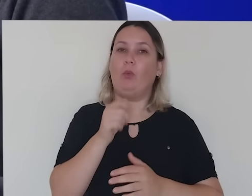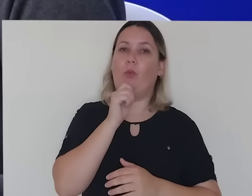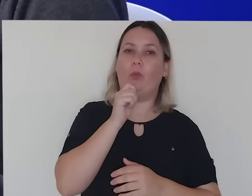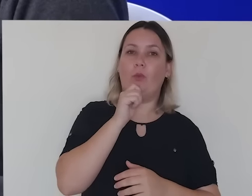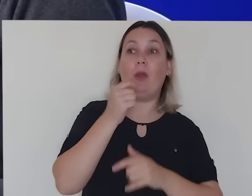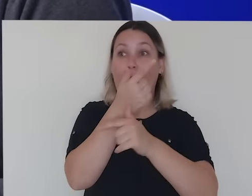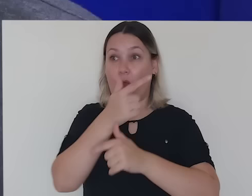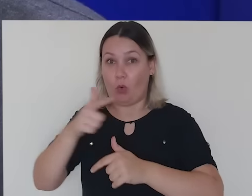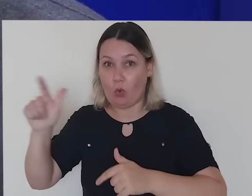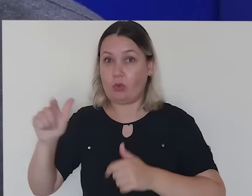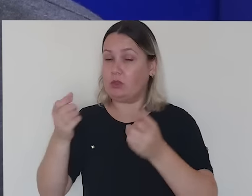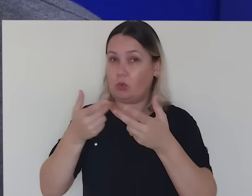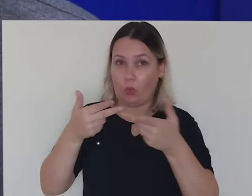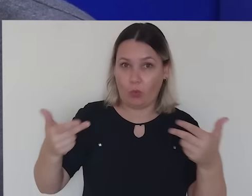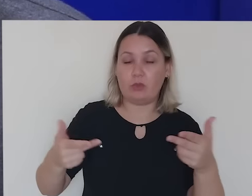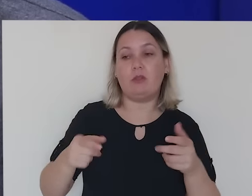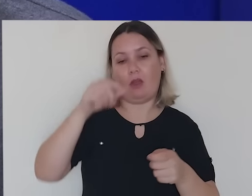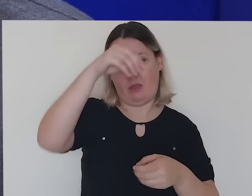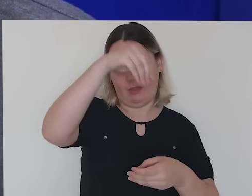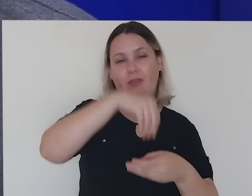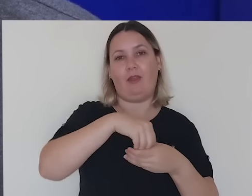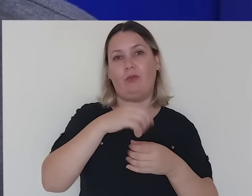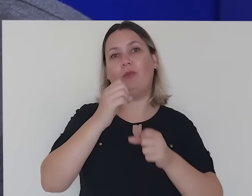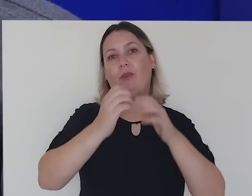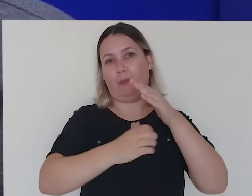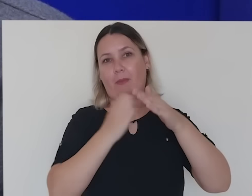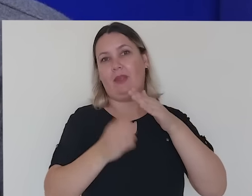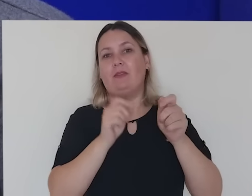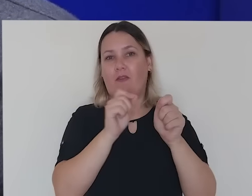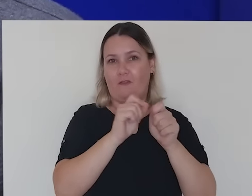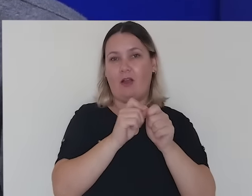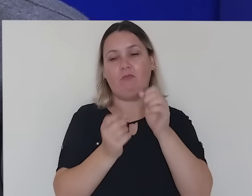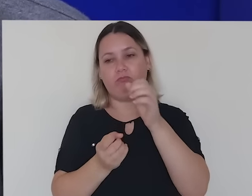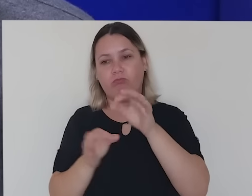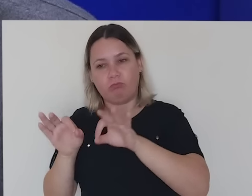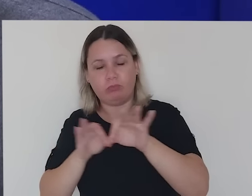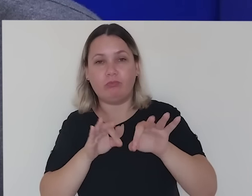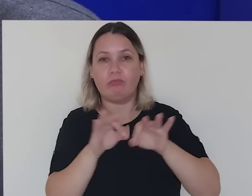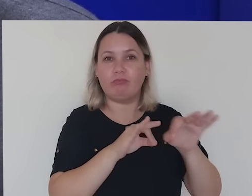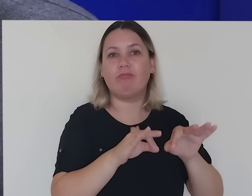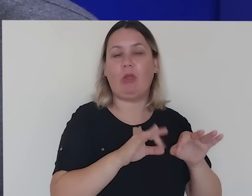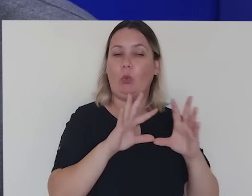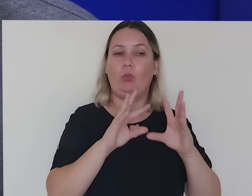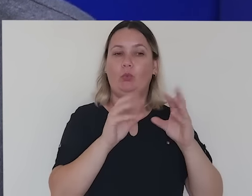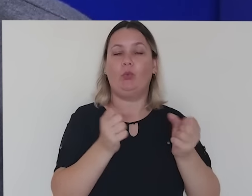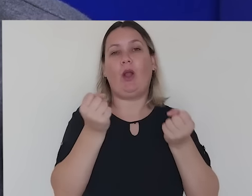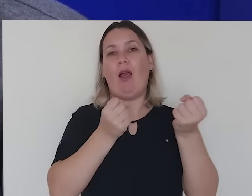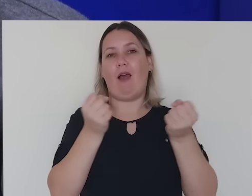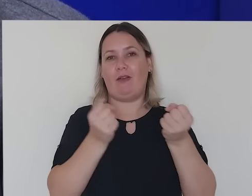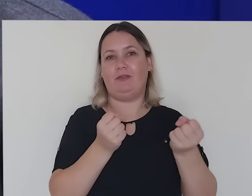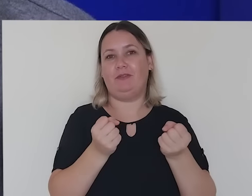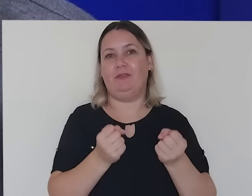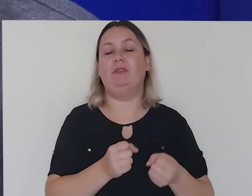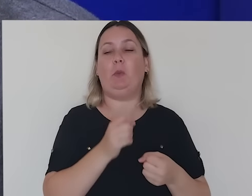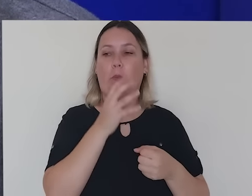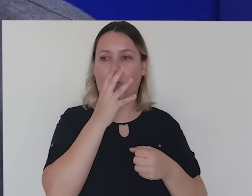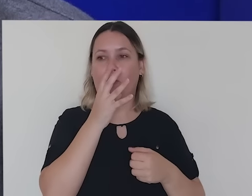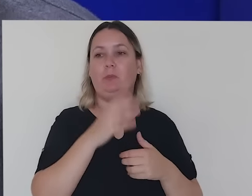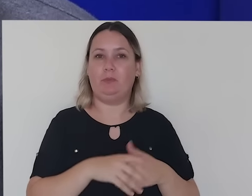pela biid né então você tem aí Um Domínio do processo produtivo que é bom porque garante também a